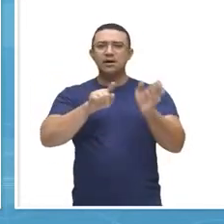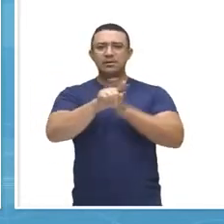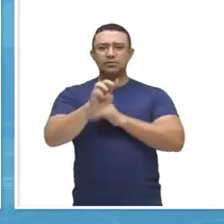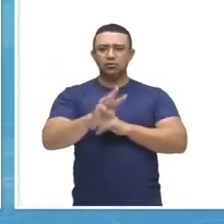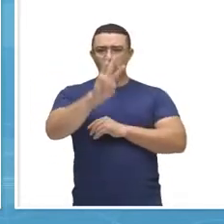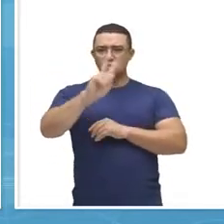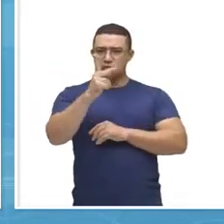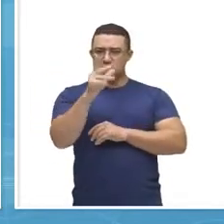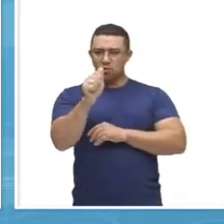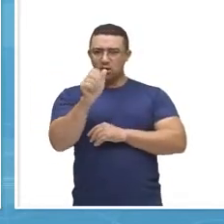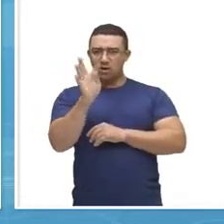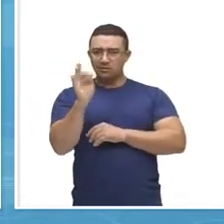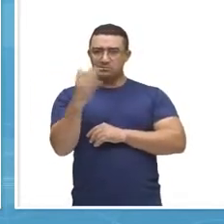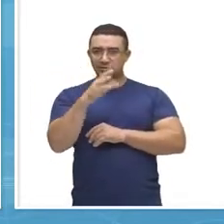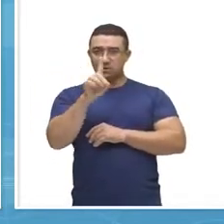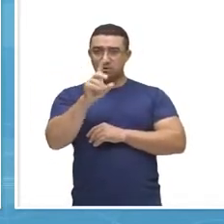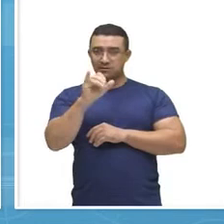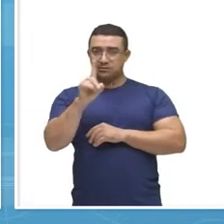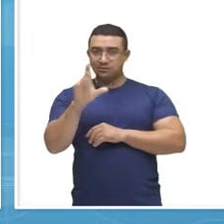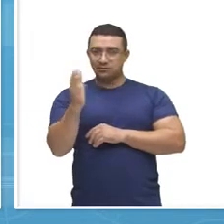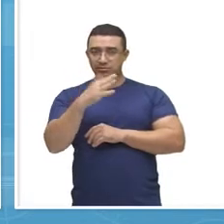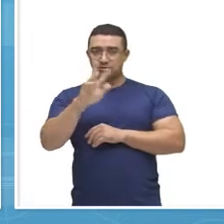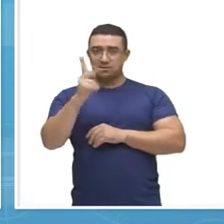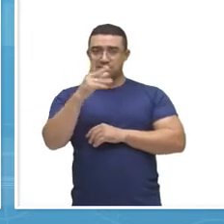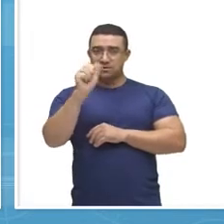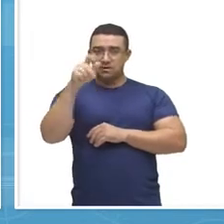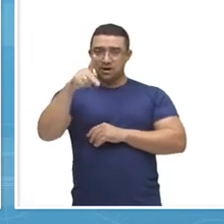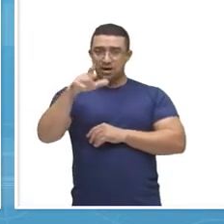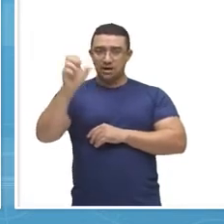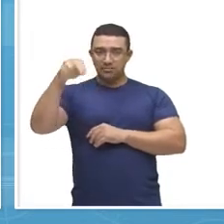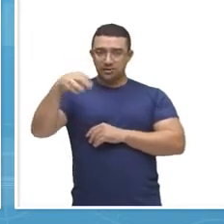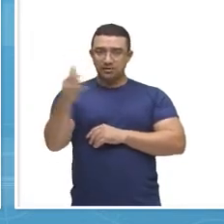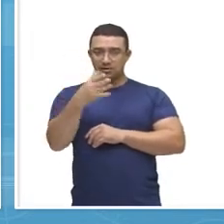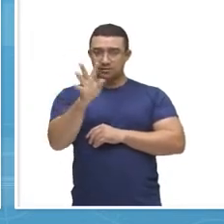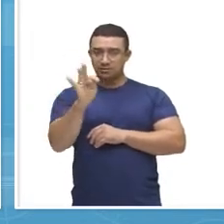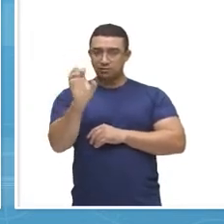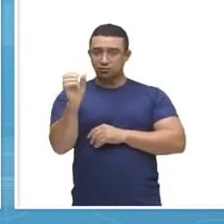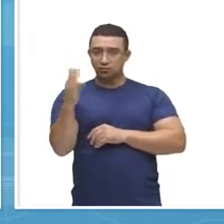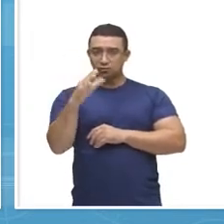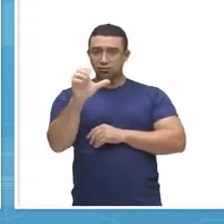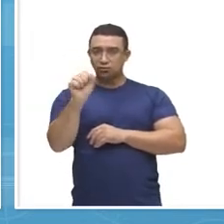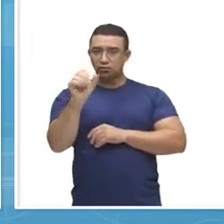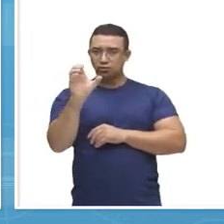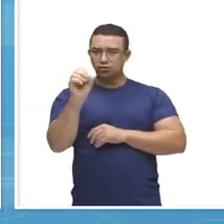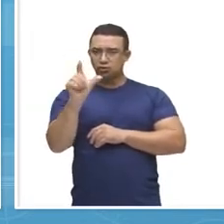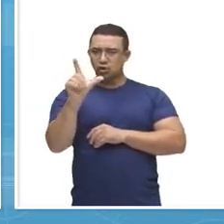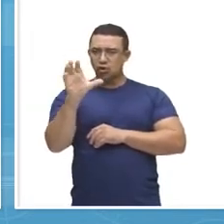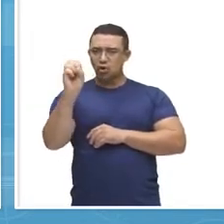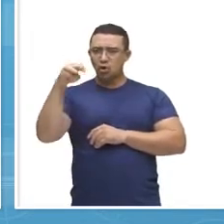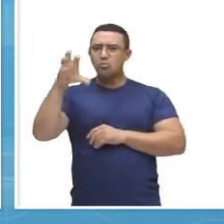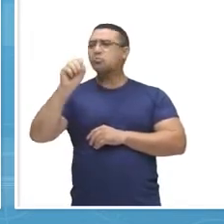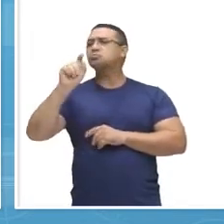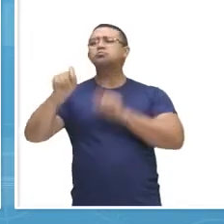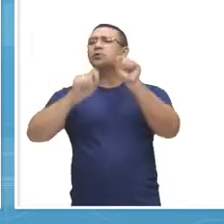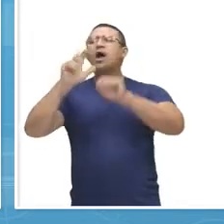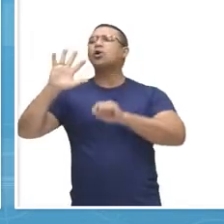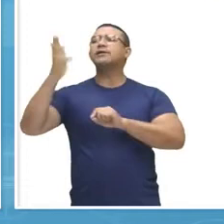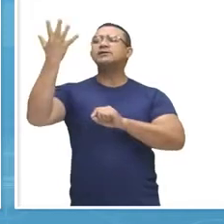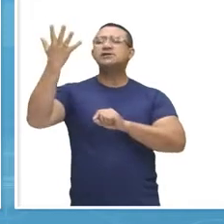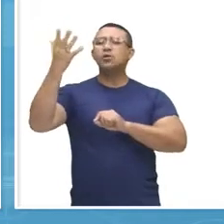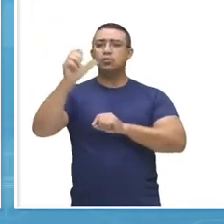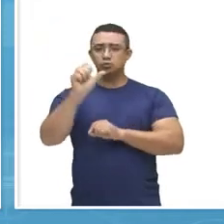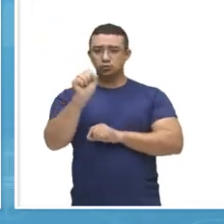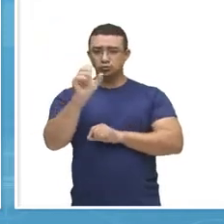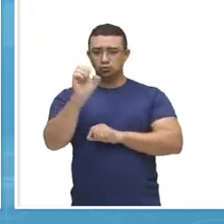a pergunta, What did happen to Solomon? O que aconteceu com o Solomon? Né? Analise a imagem, olha só.